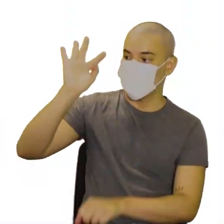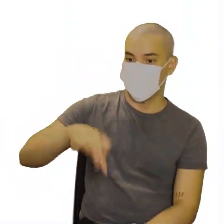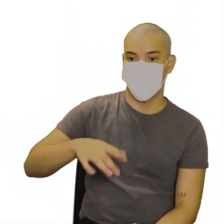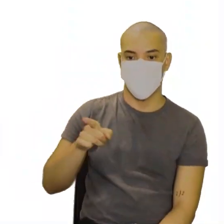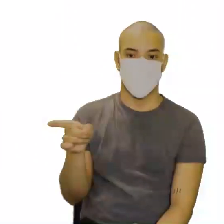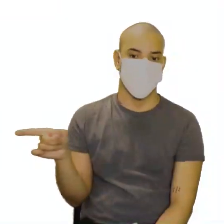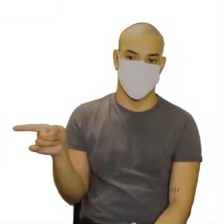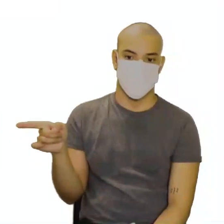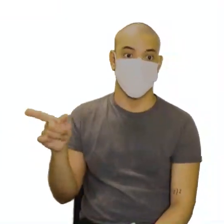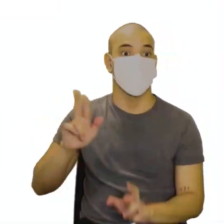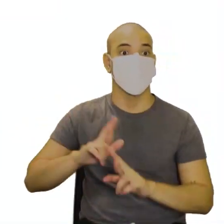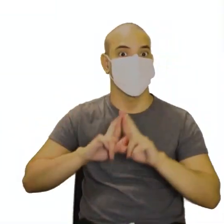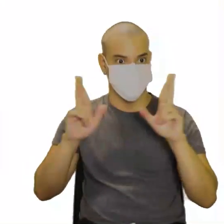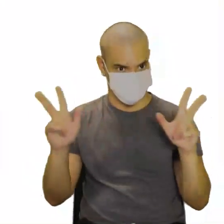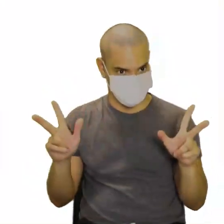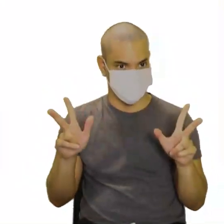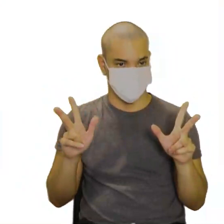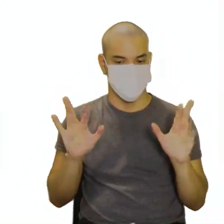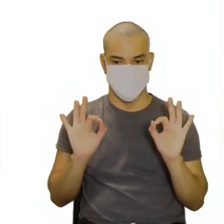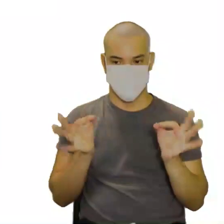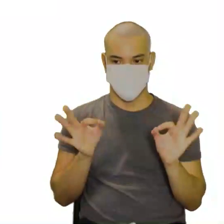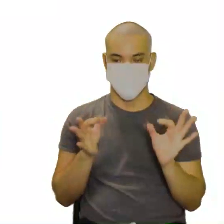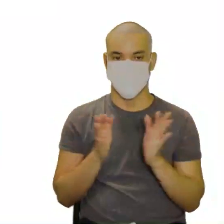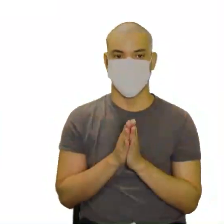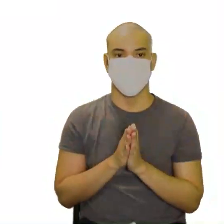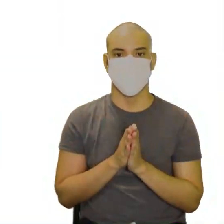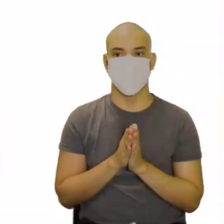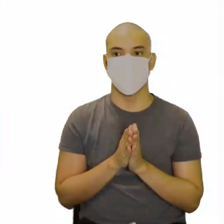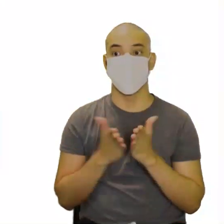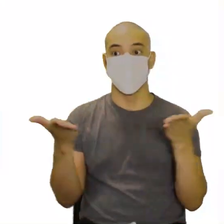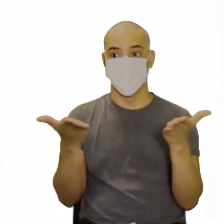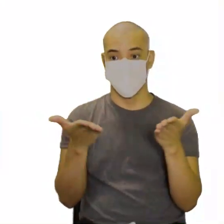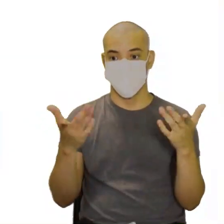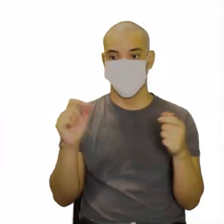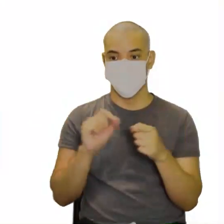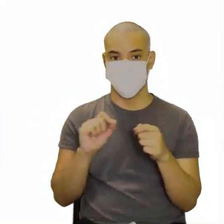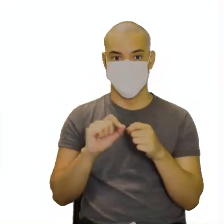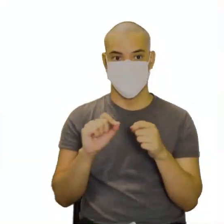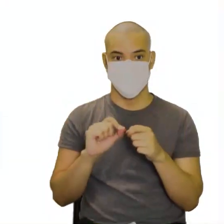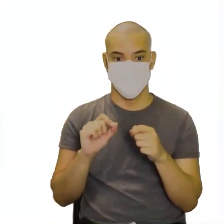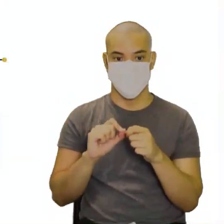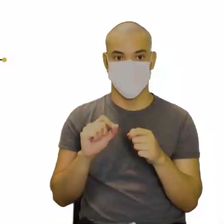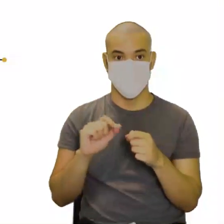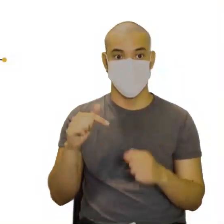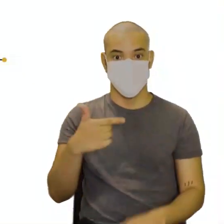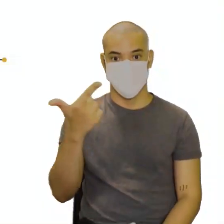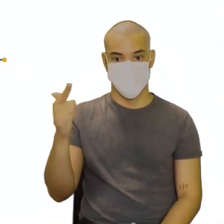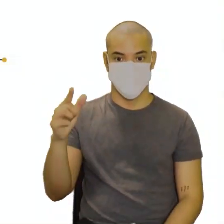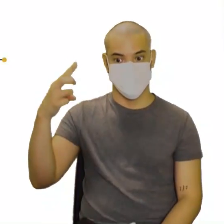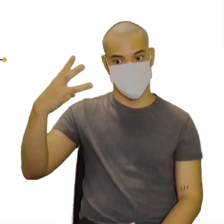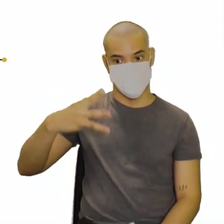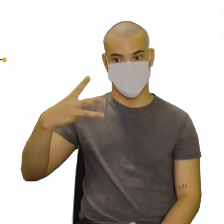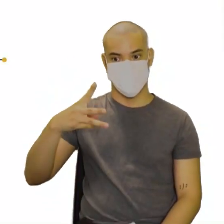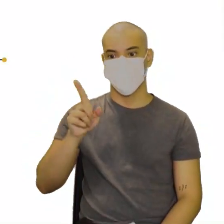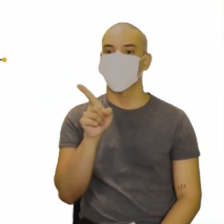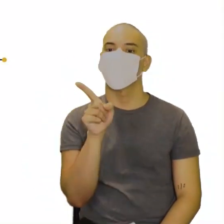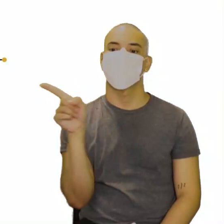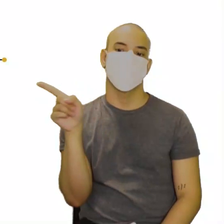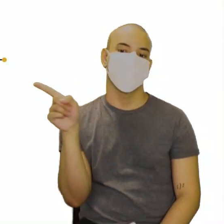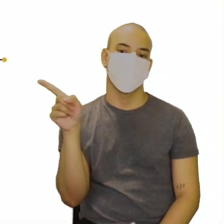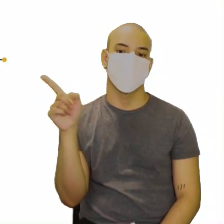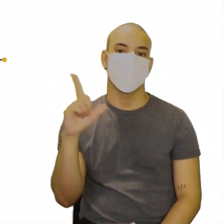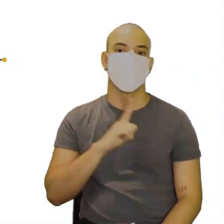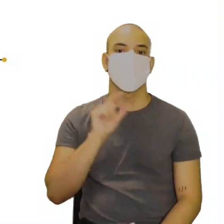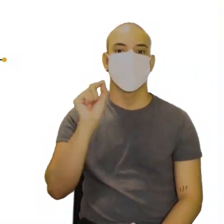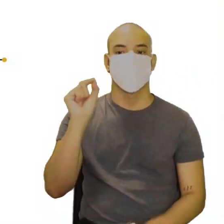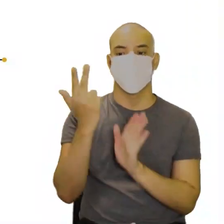duas questões, tá bom? Vamos agora ver essa próxima questão aqui. Olha só, nós temos